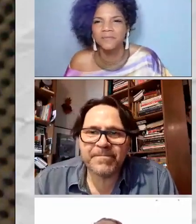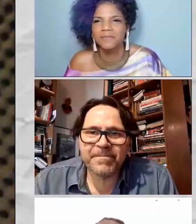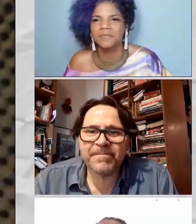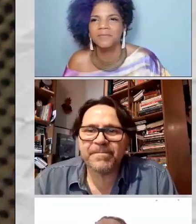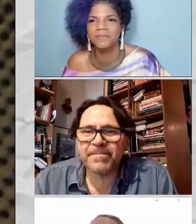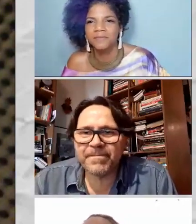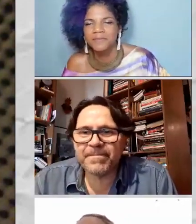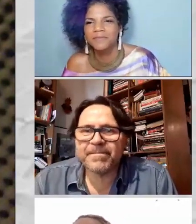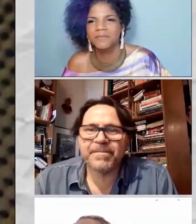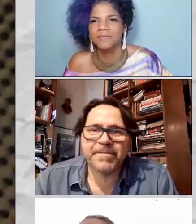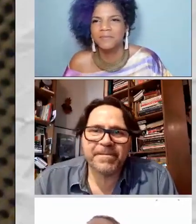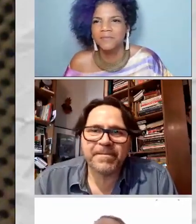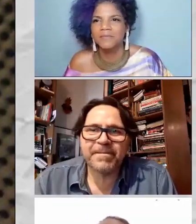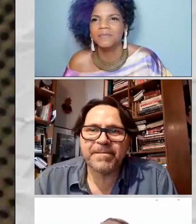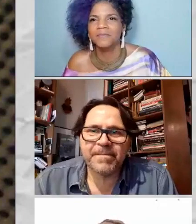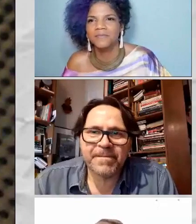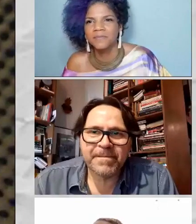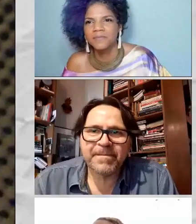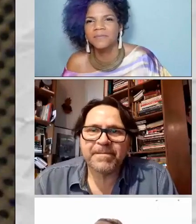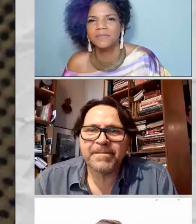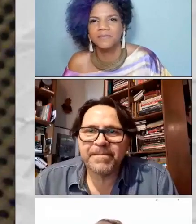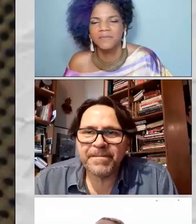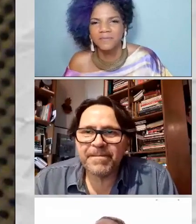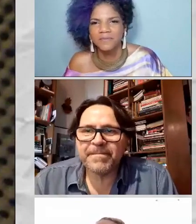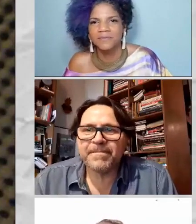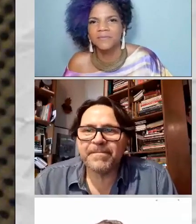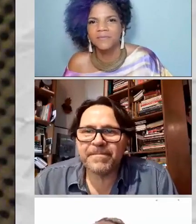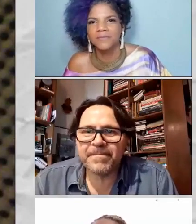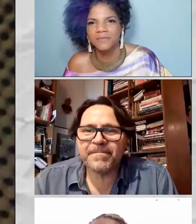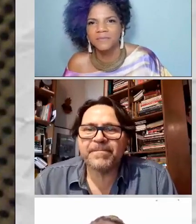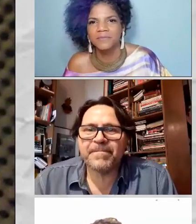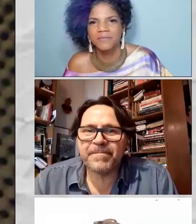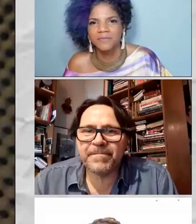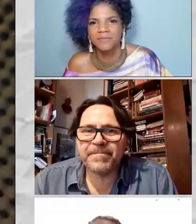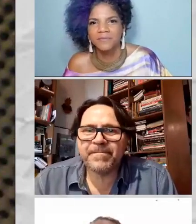oh, aí guerreando pra sorrir.